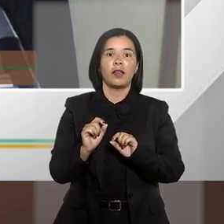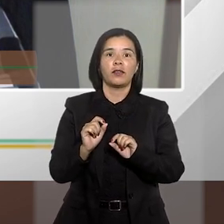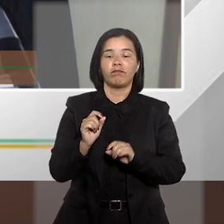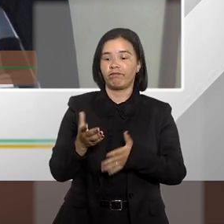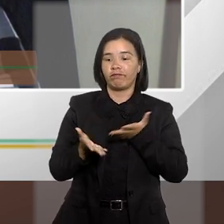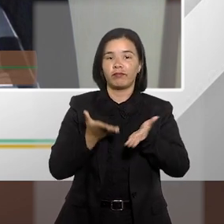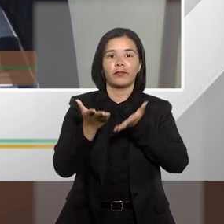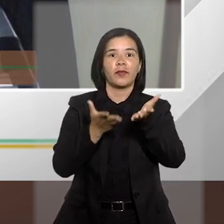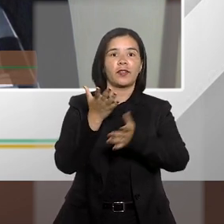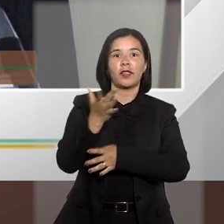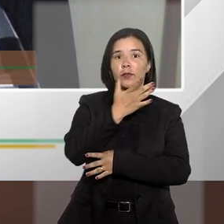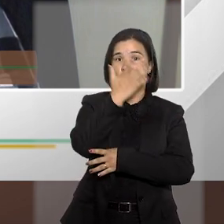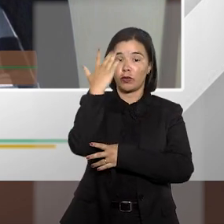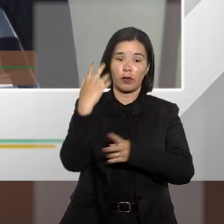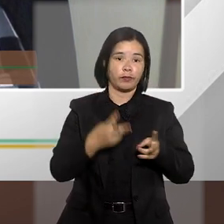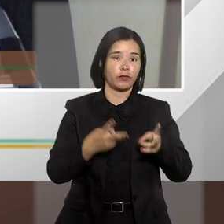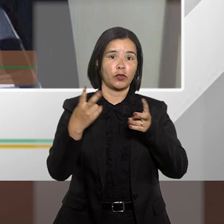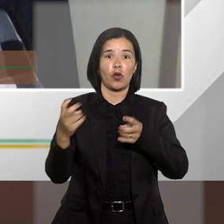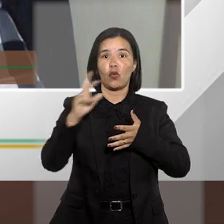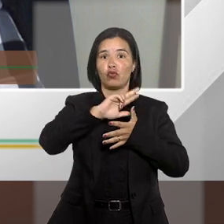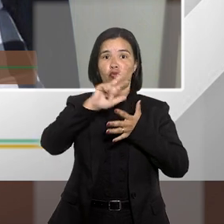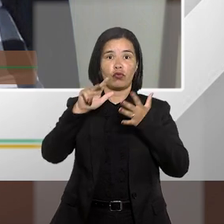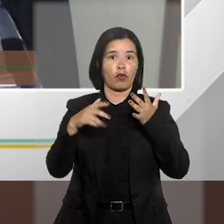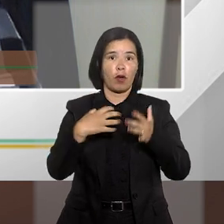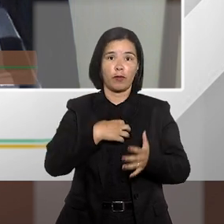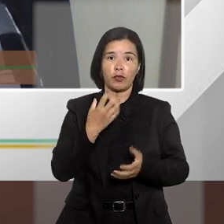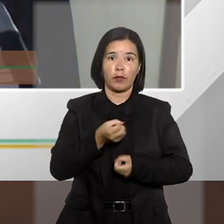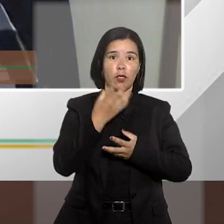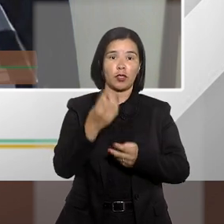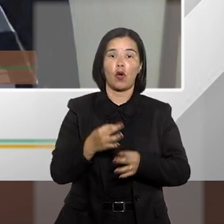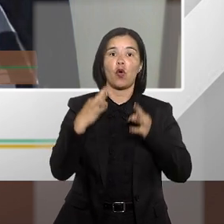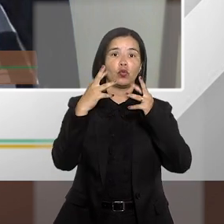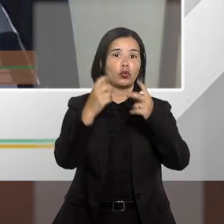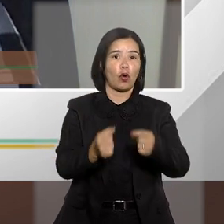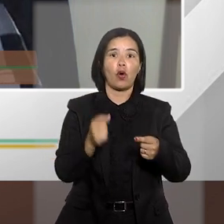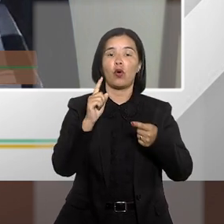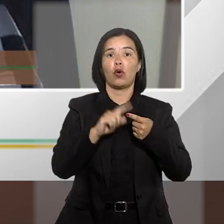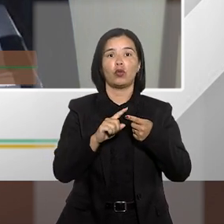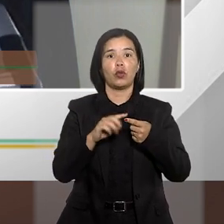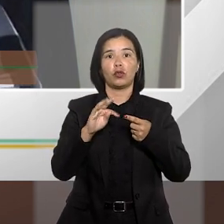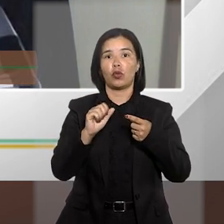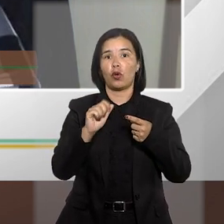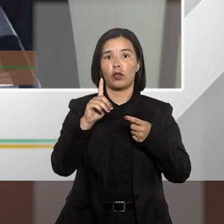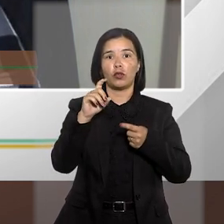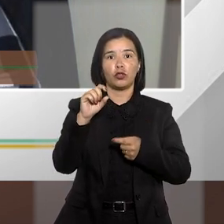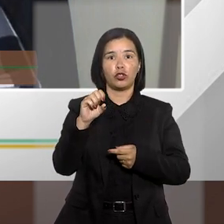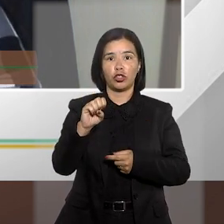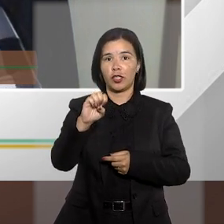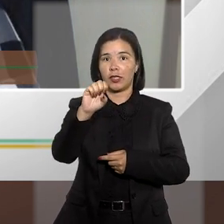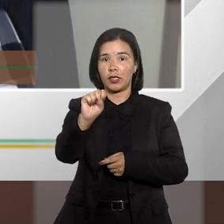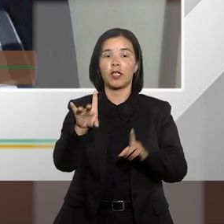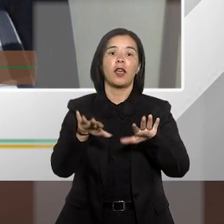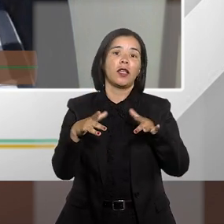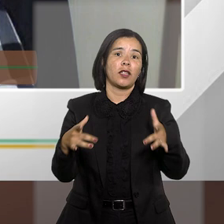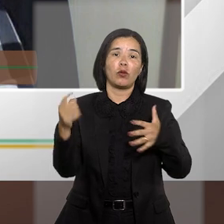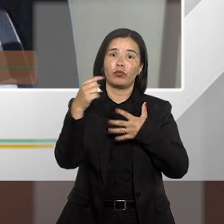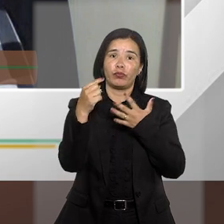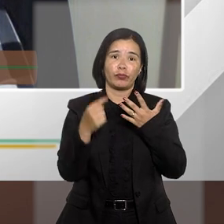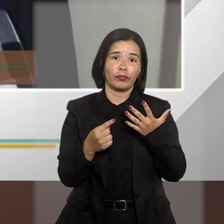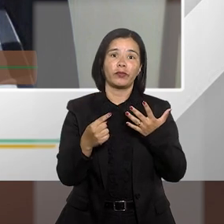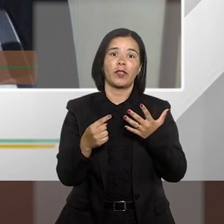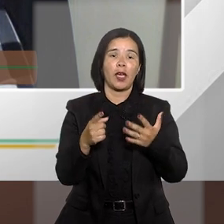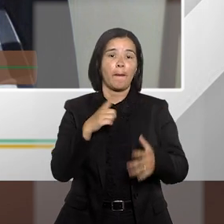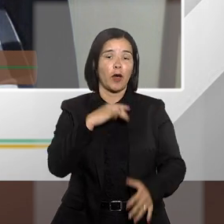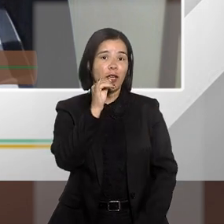tratar as pessoas reconhecendo todas as formas de expressão, seja ela todos, todas ou todos, né? E isso seja um elemento. Então, você teve,